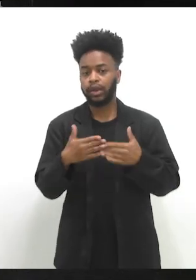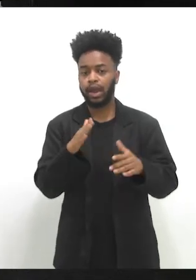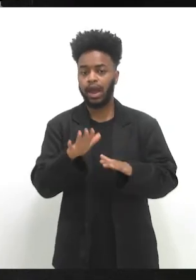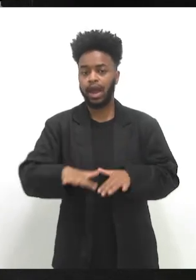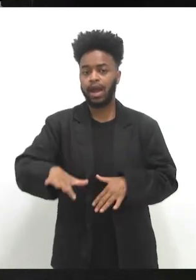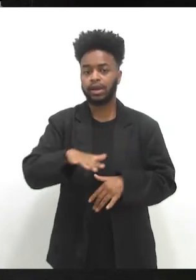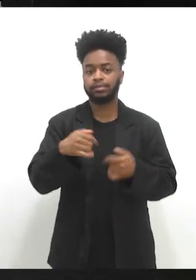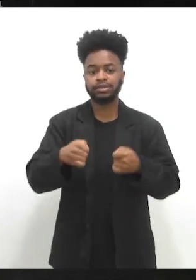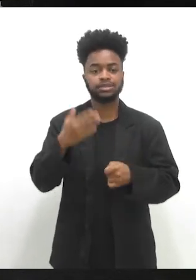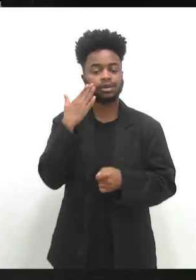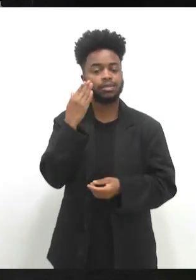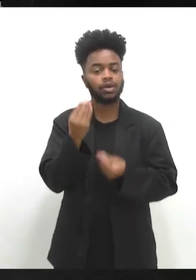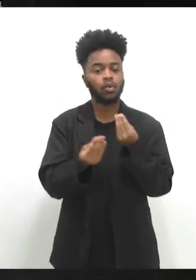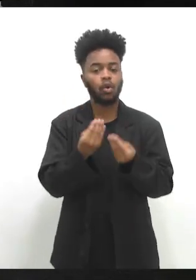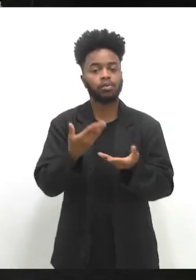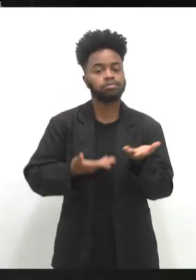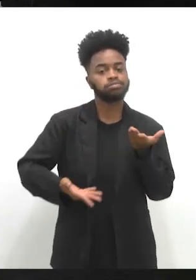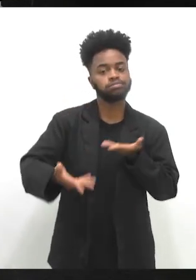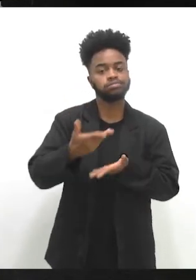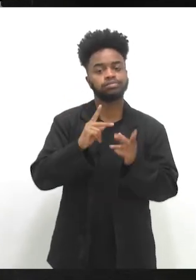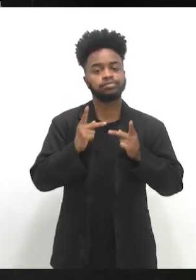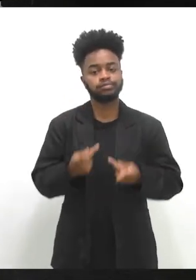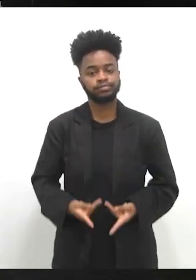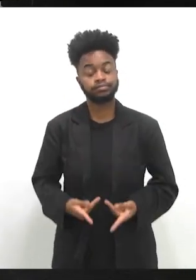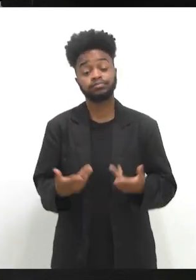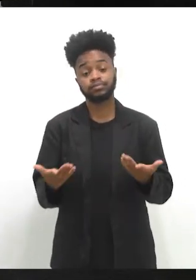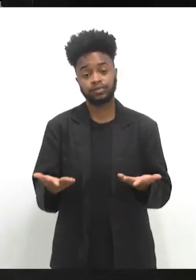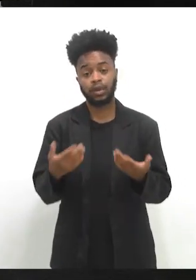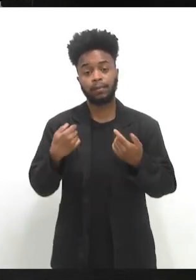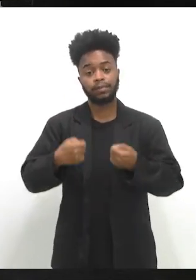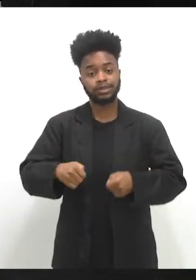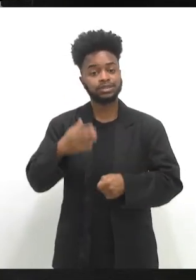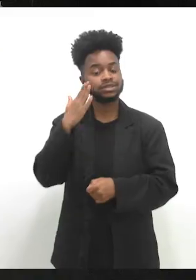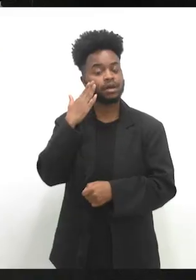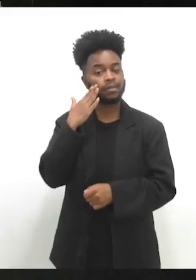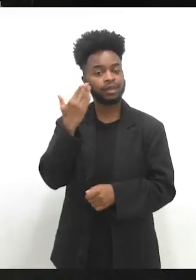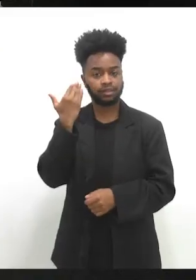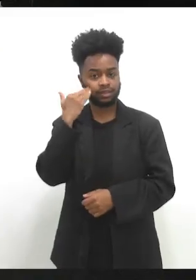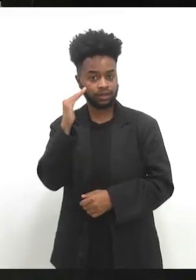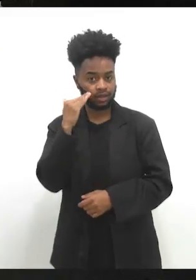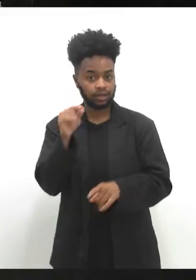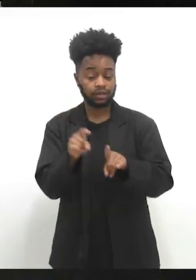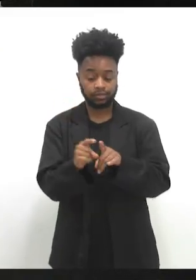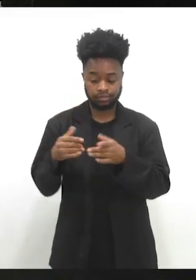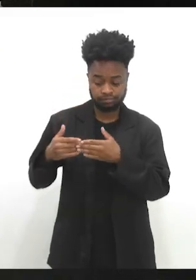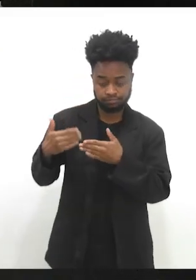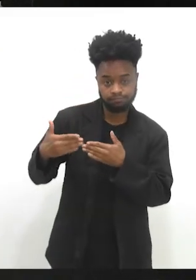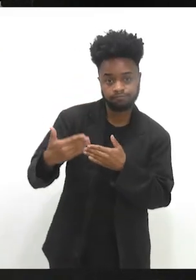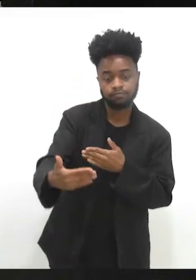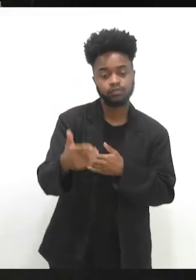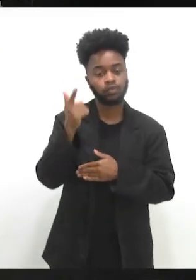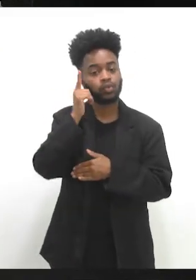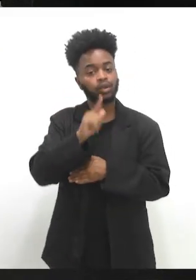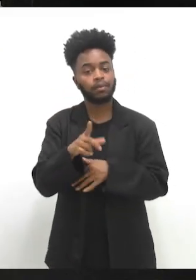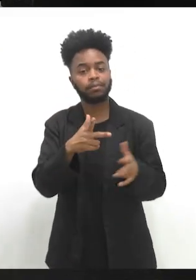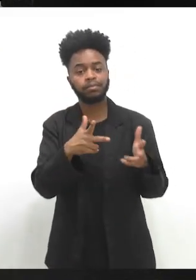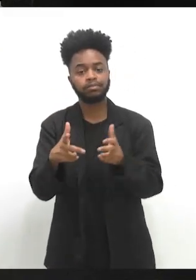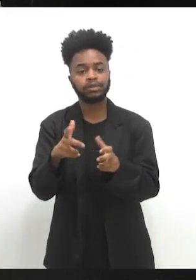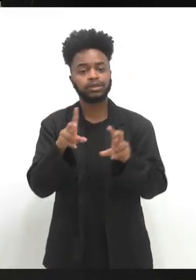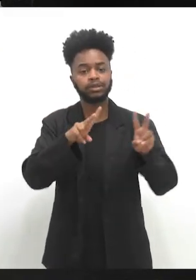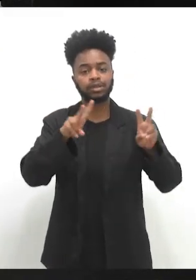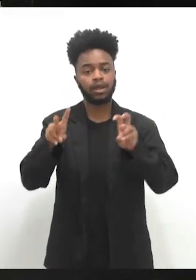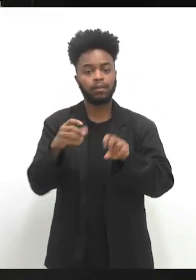precisa saber lidar com o ser humano. Então, isso no coro é latente. A gente precisa também saber entender. E aí, a partir disso, vira as questões